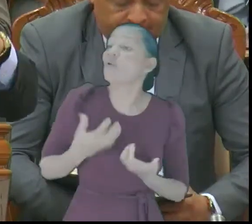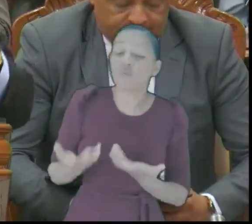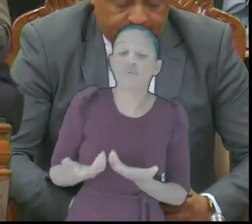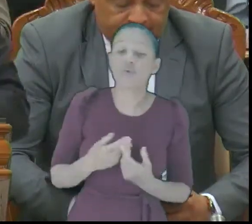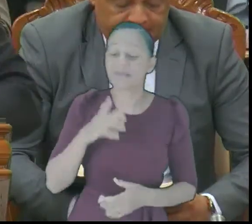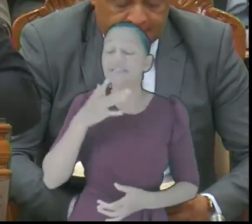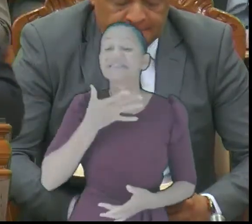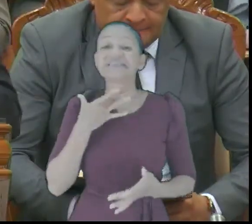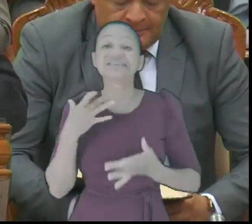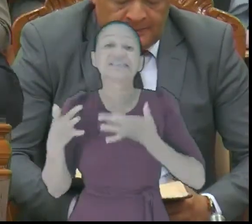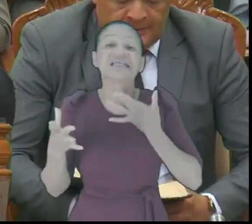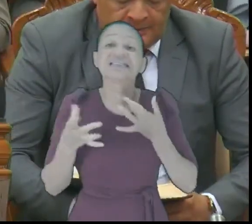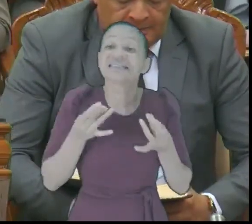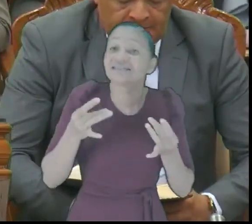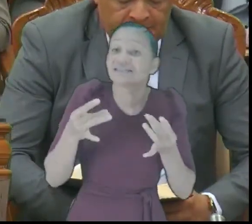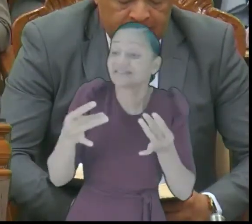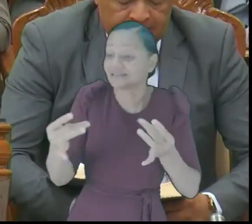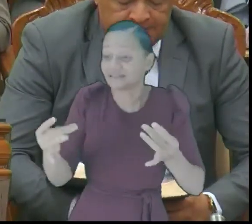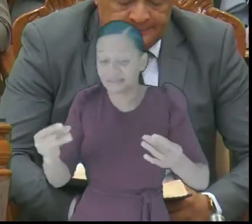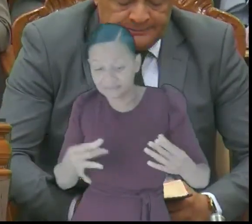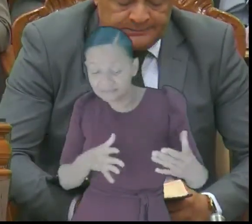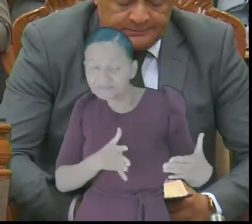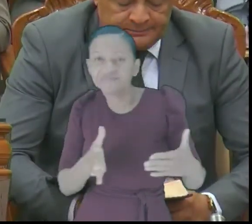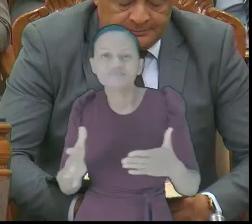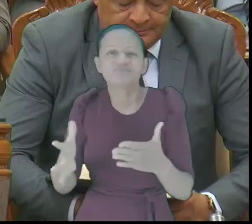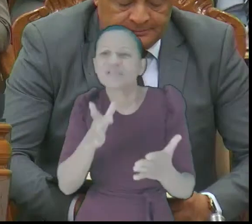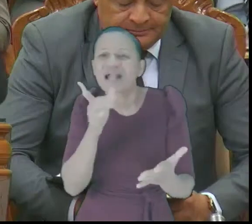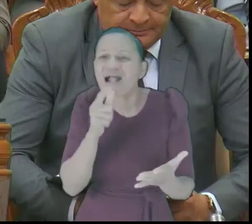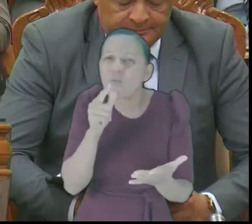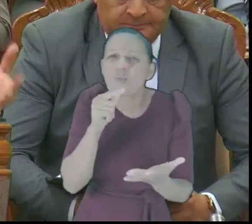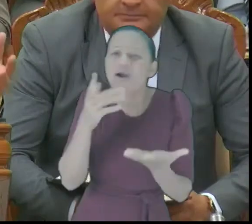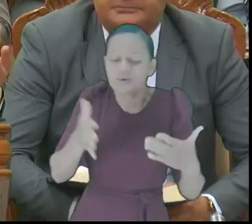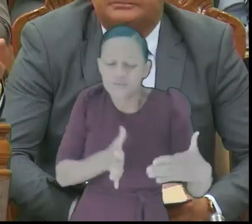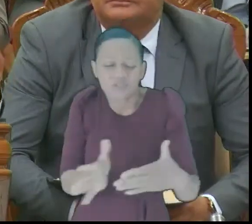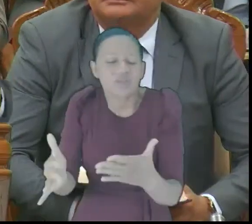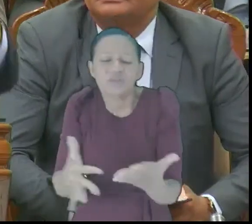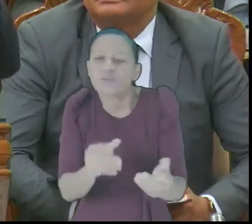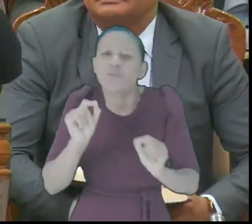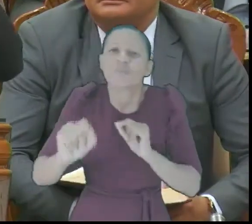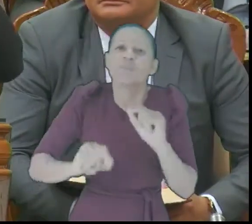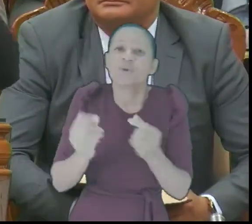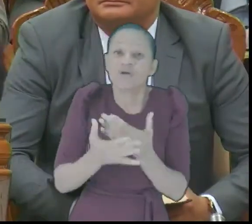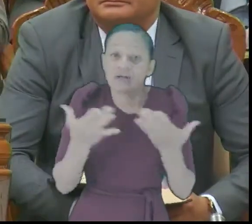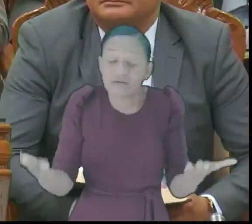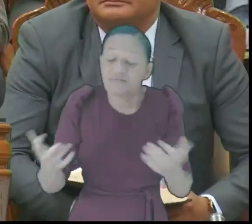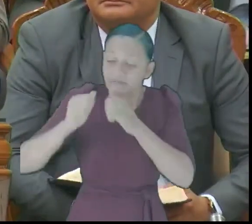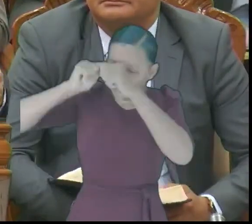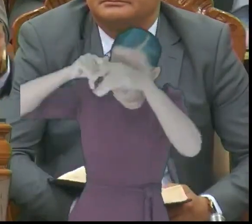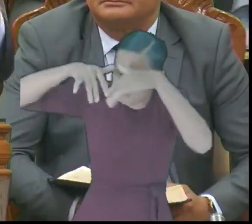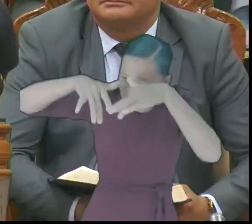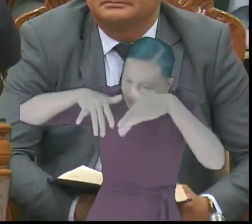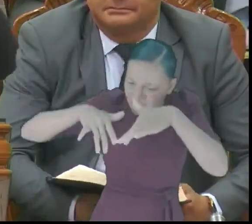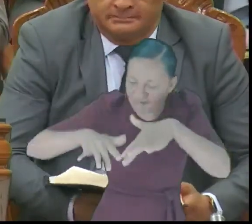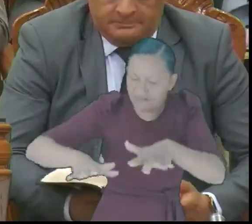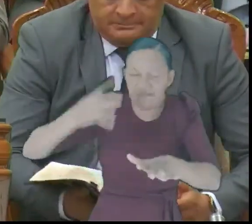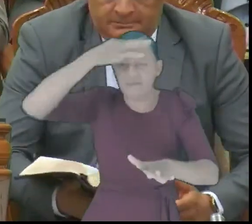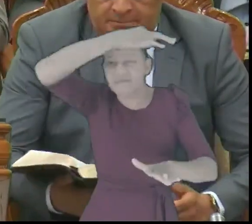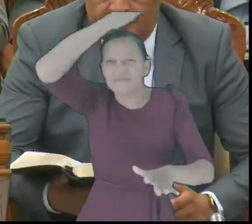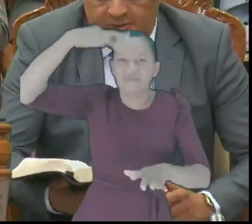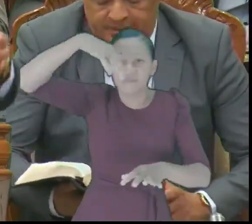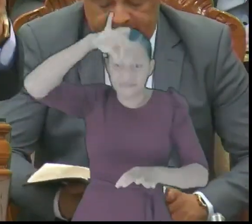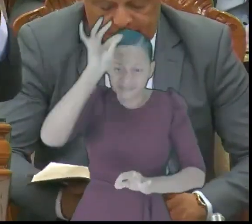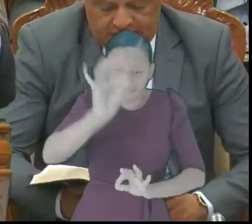sobre o sedento e rios sobre a terra seca. E que água é essa? E que rio é esse? Derramarei o meu